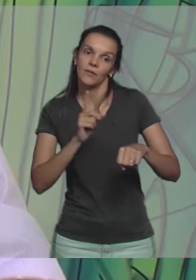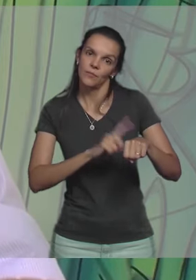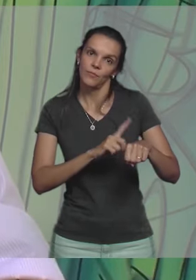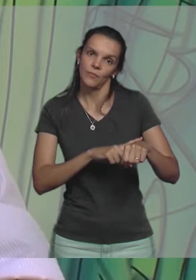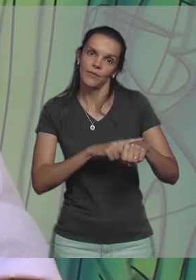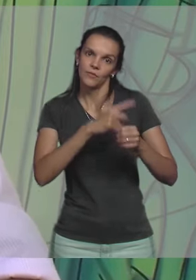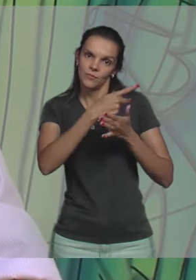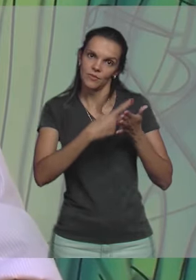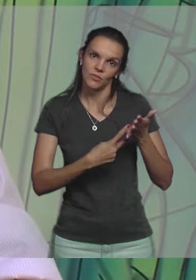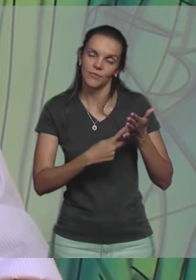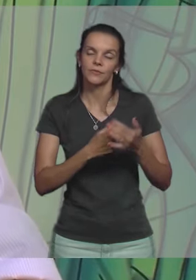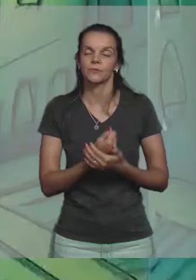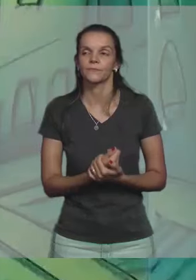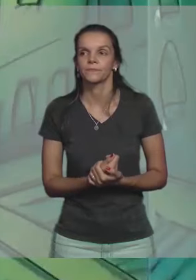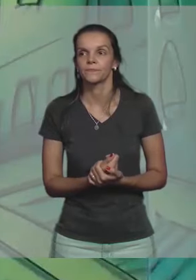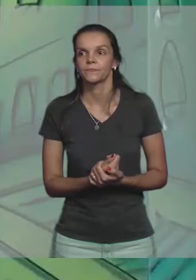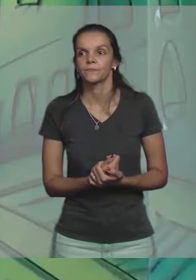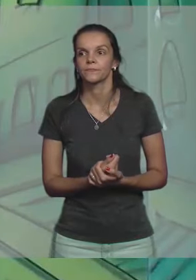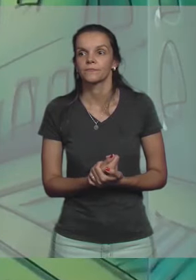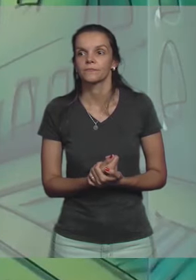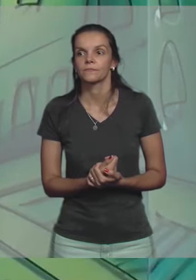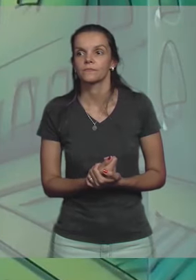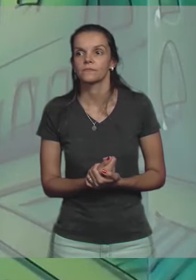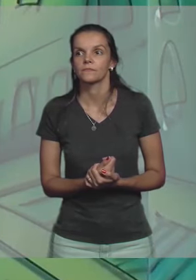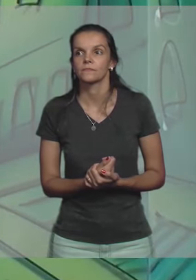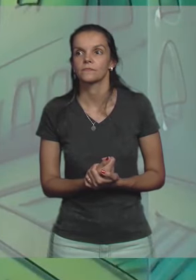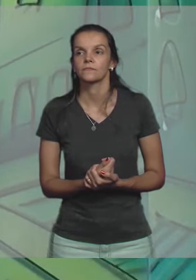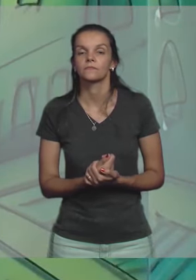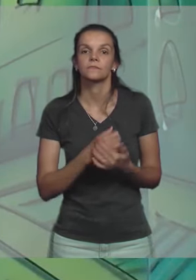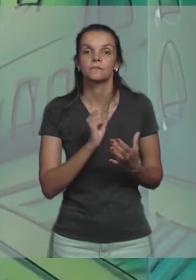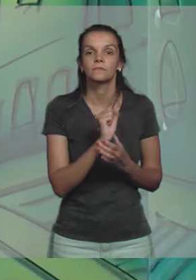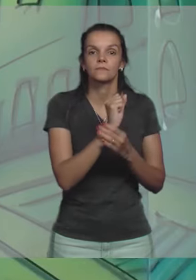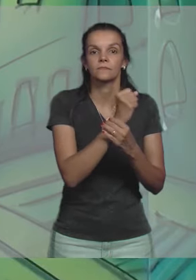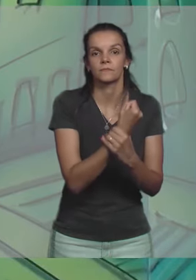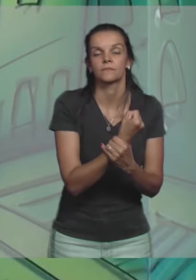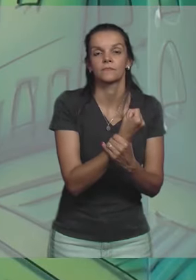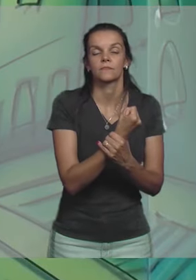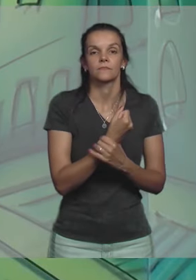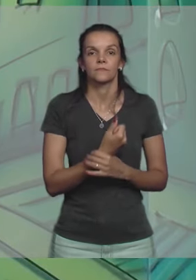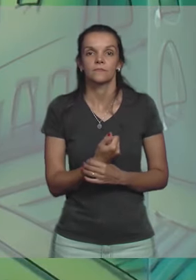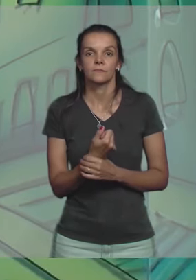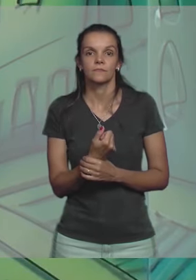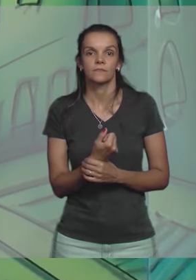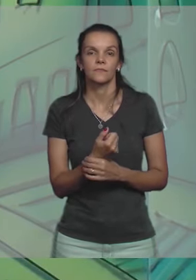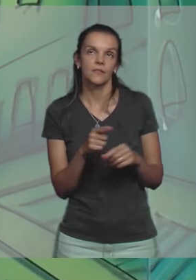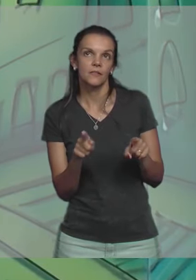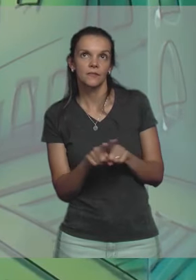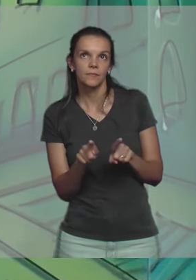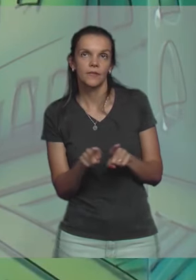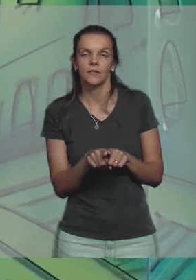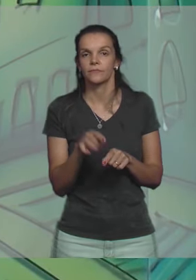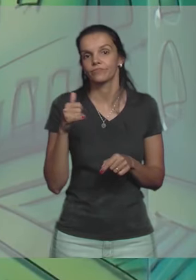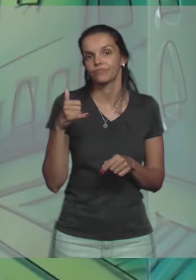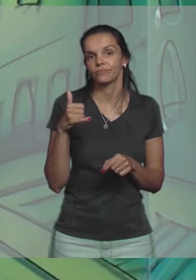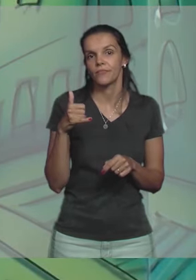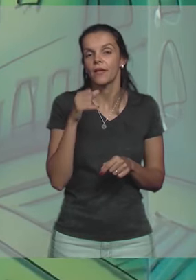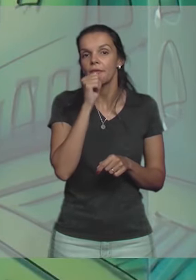momento desse planejamento. Pois é, a segurança viária aí passa por pensar no público de idosos,